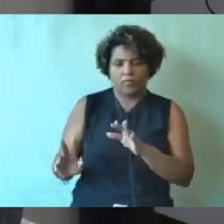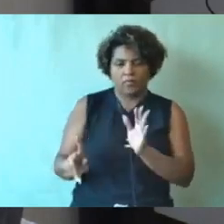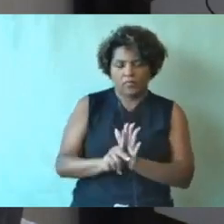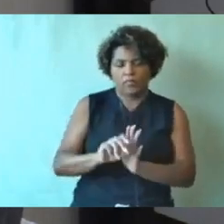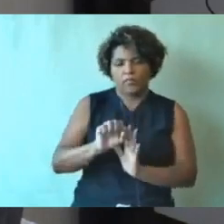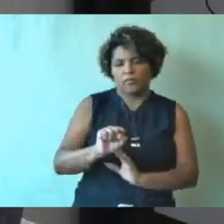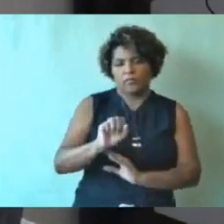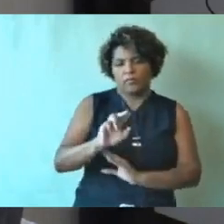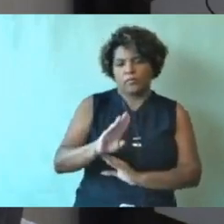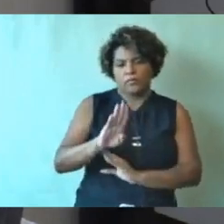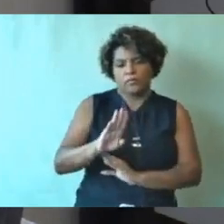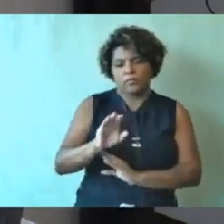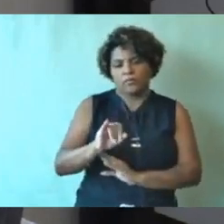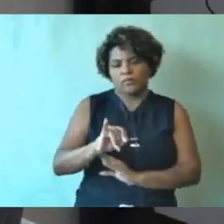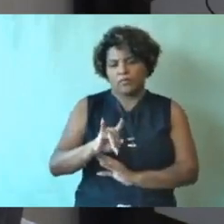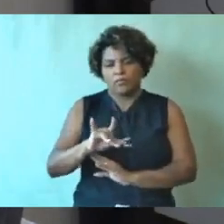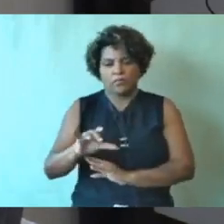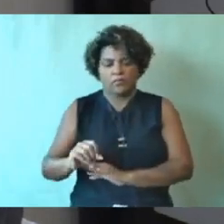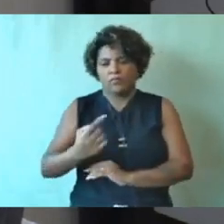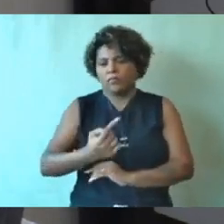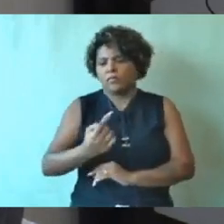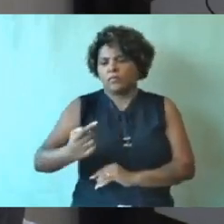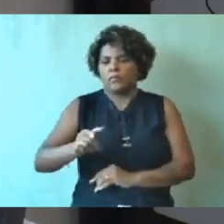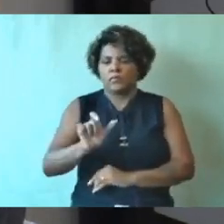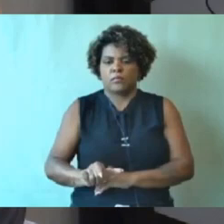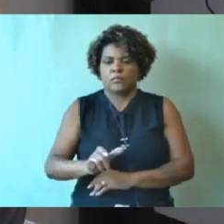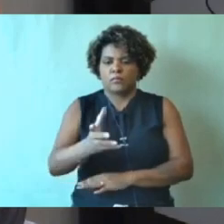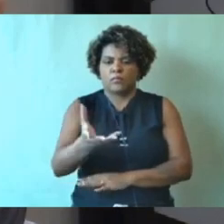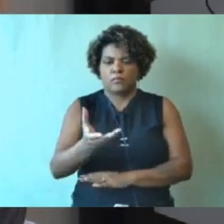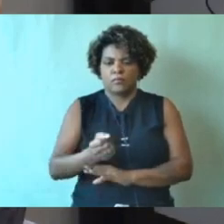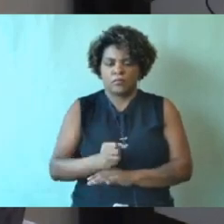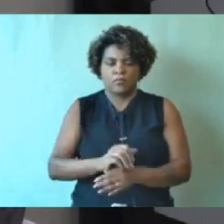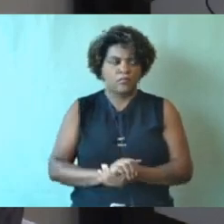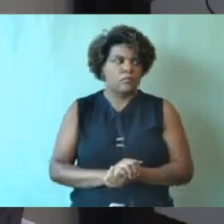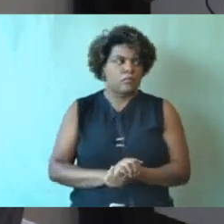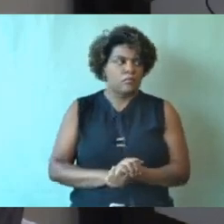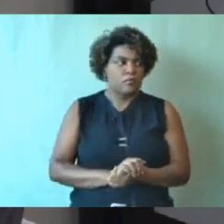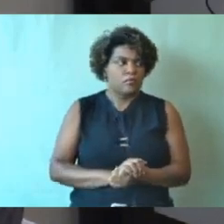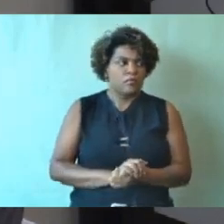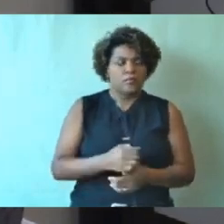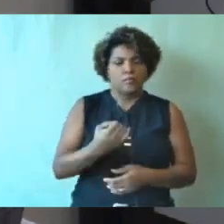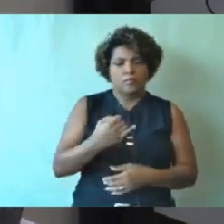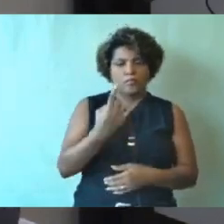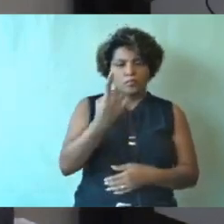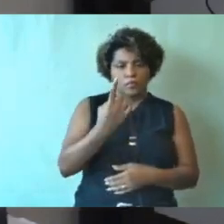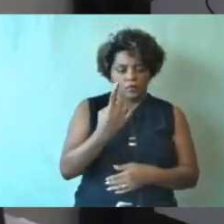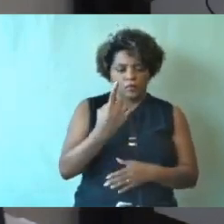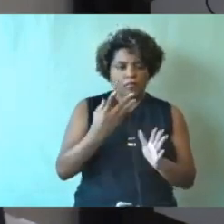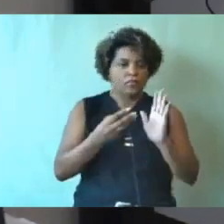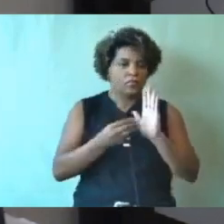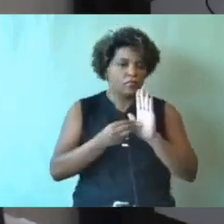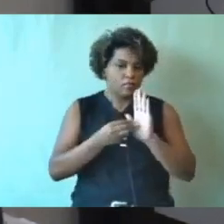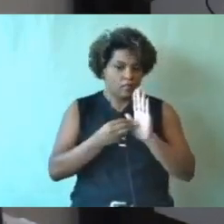um recebeu dessa questão. Se uma viagem não foi feita por algum